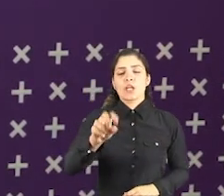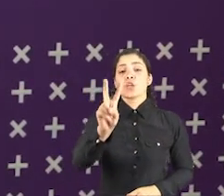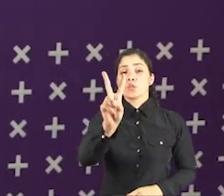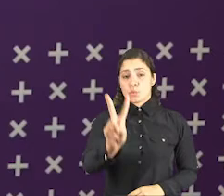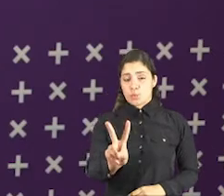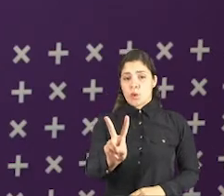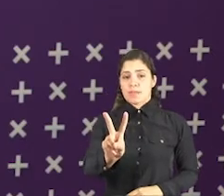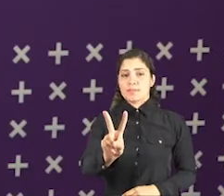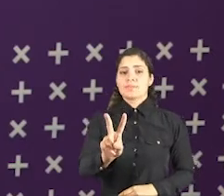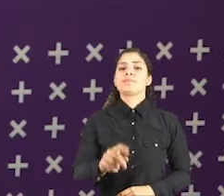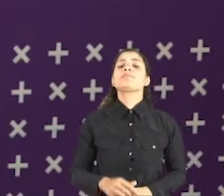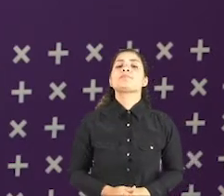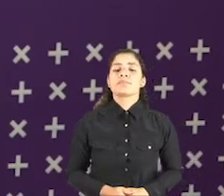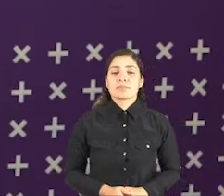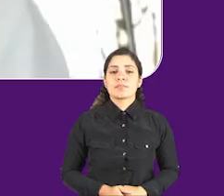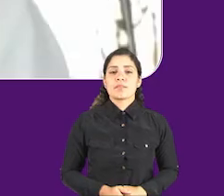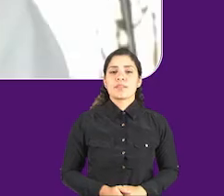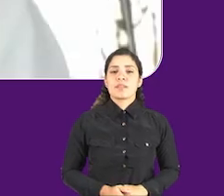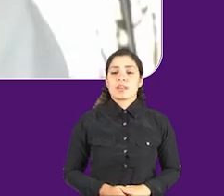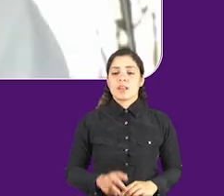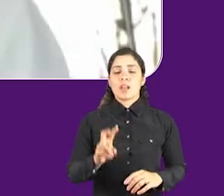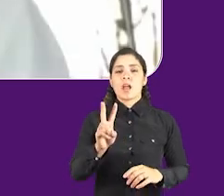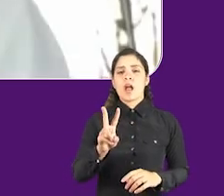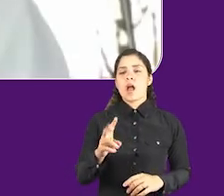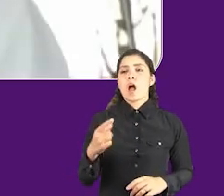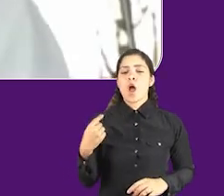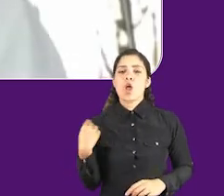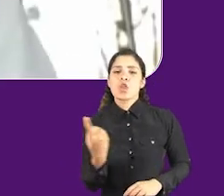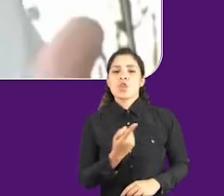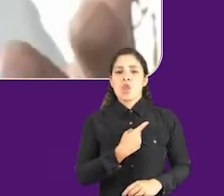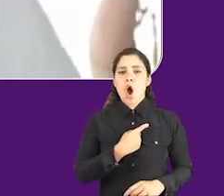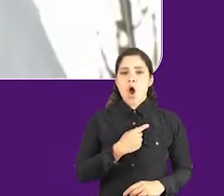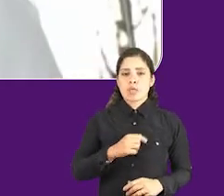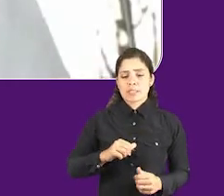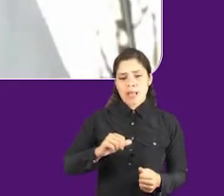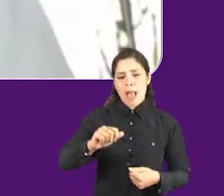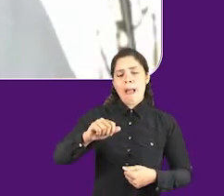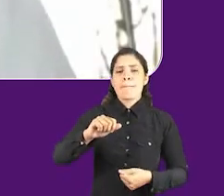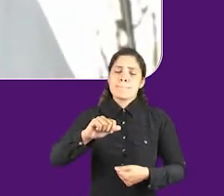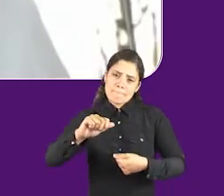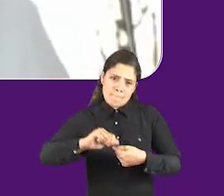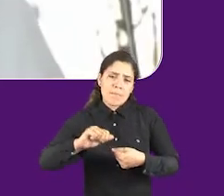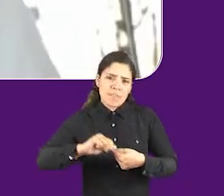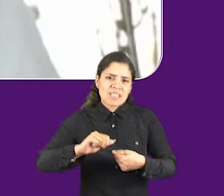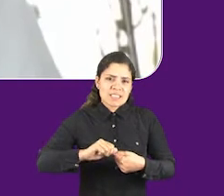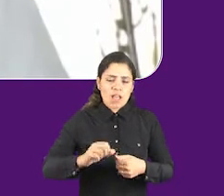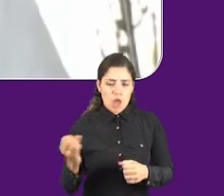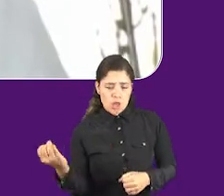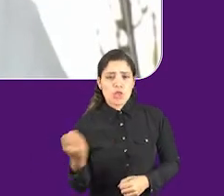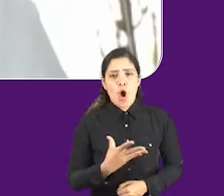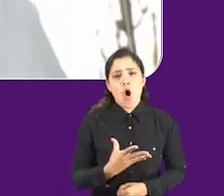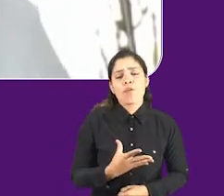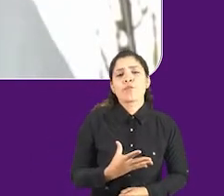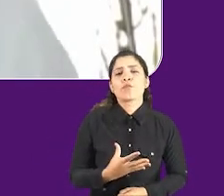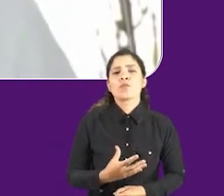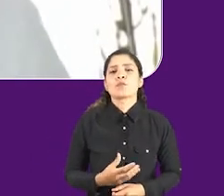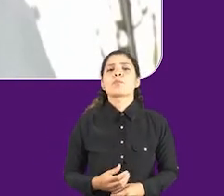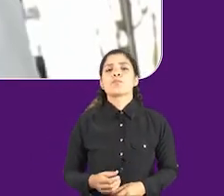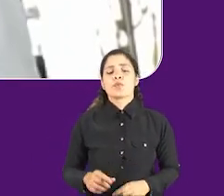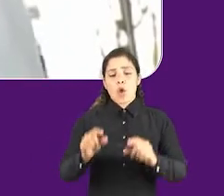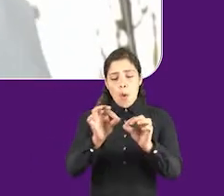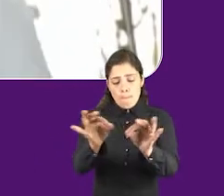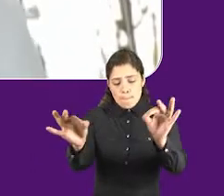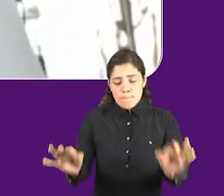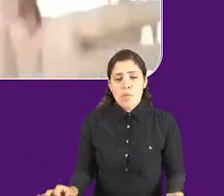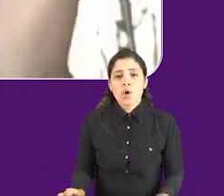empresa se duas a nossa maneira de mudar era Olá tudo